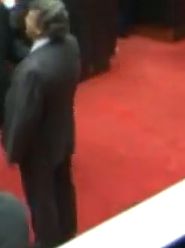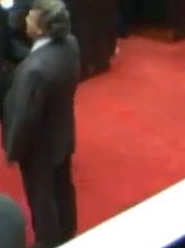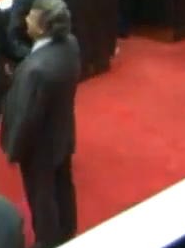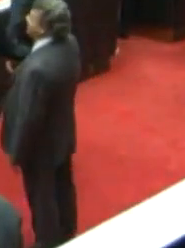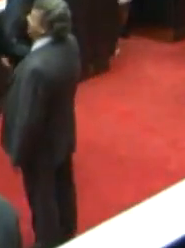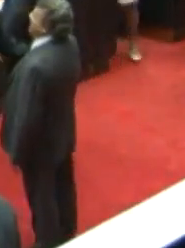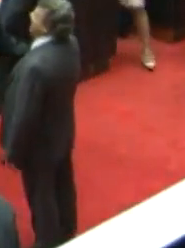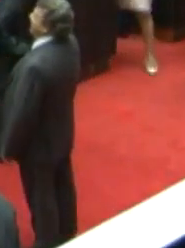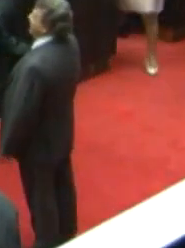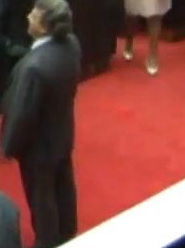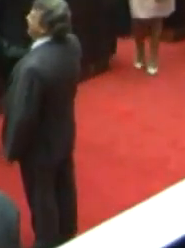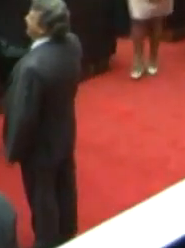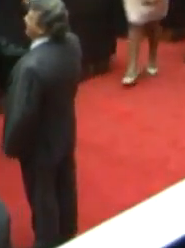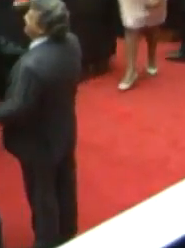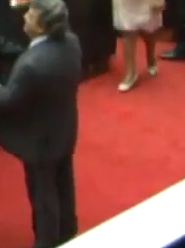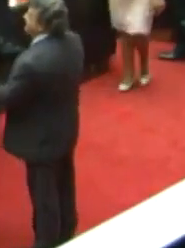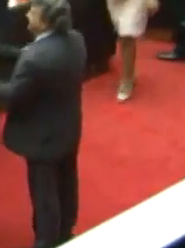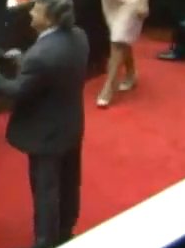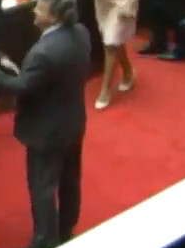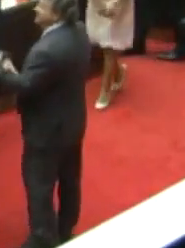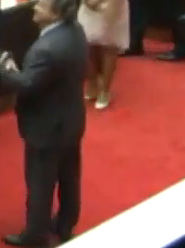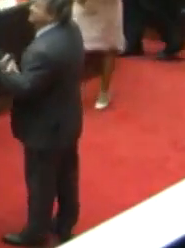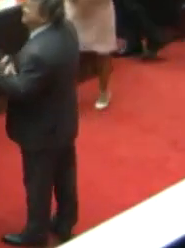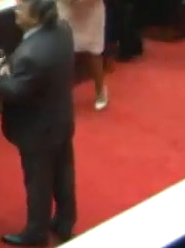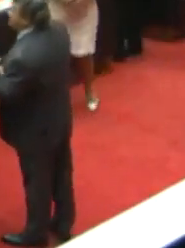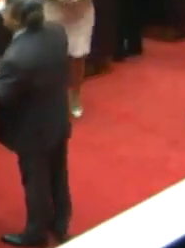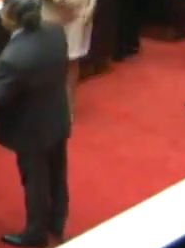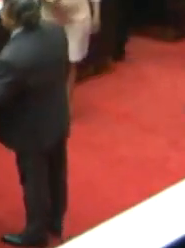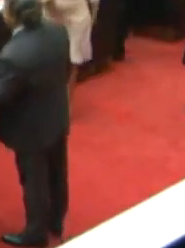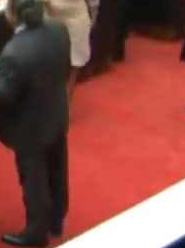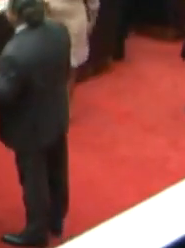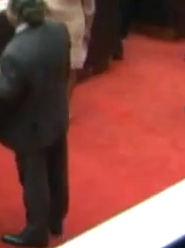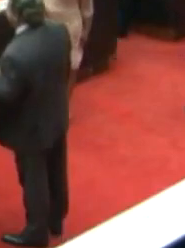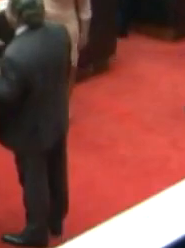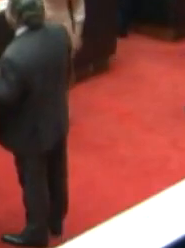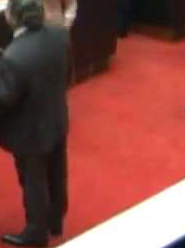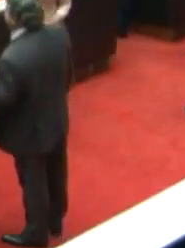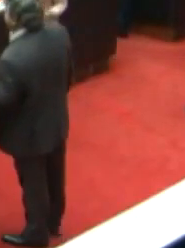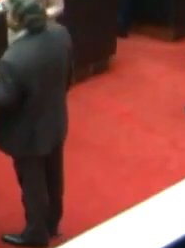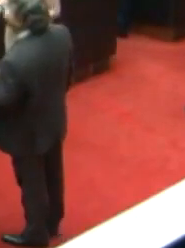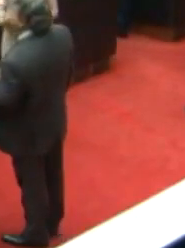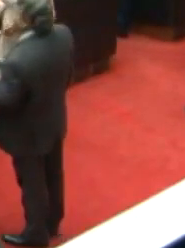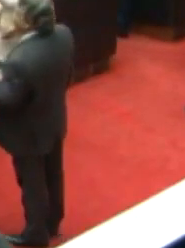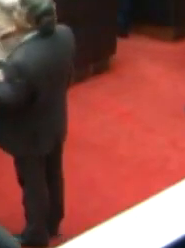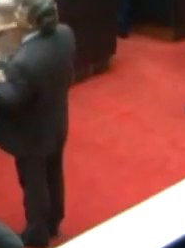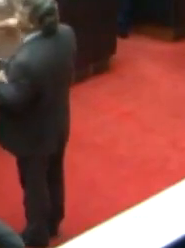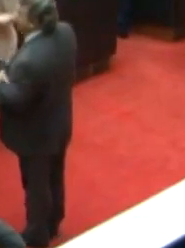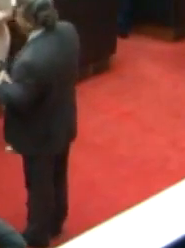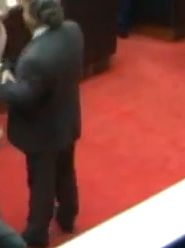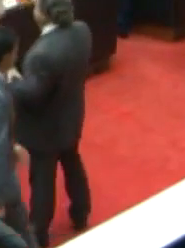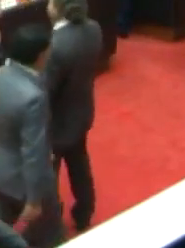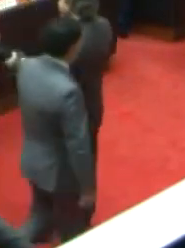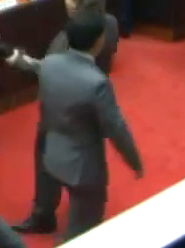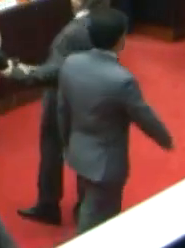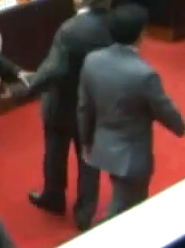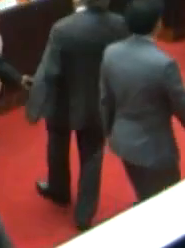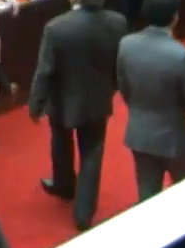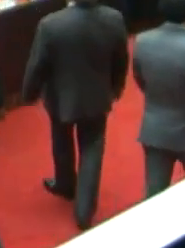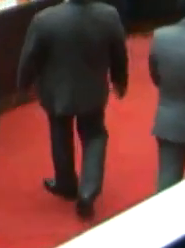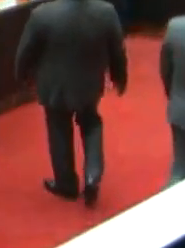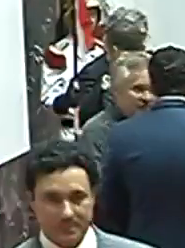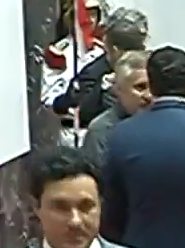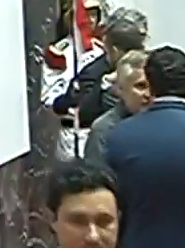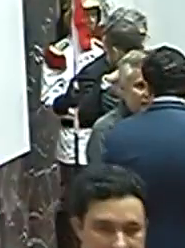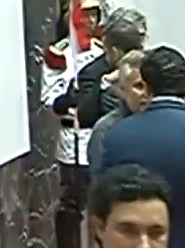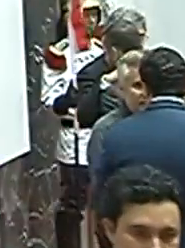os deputados para que sentem nos seus lugares. Na mesa, podemos mostrar a mesa, o deputado Eli Tarquínio, que